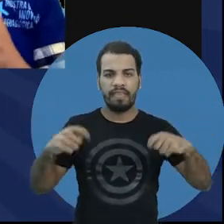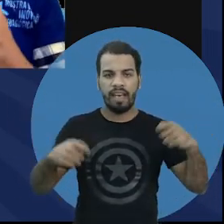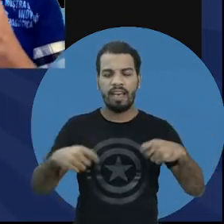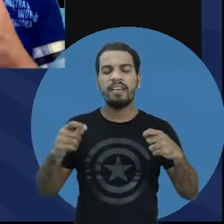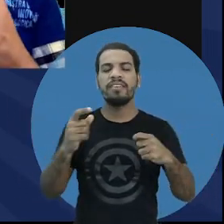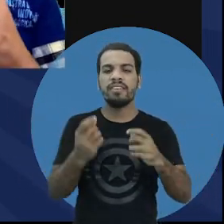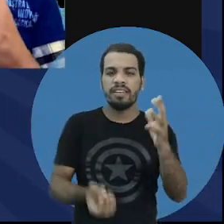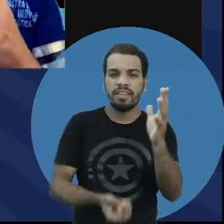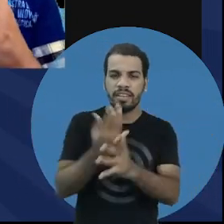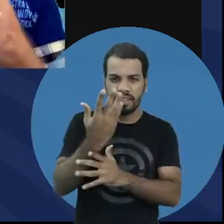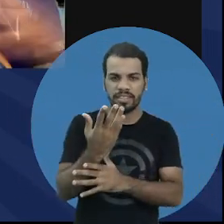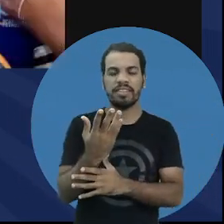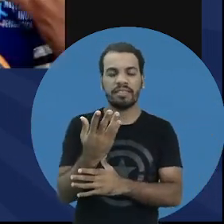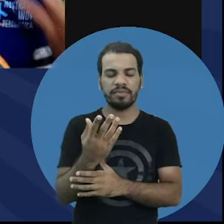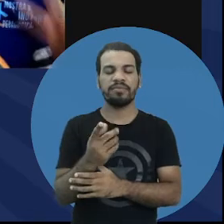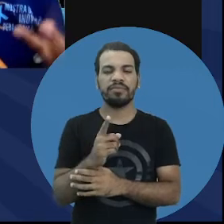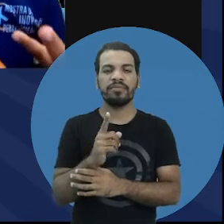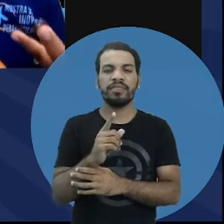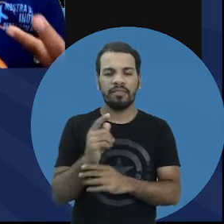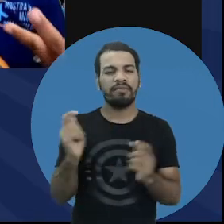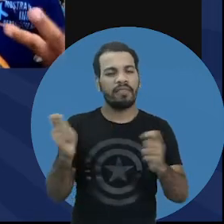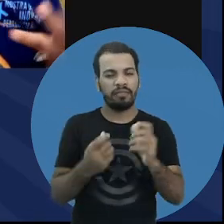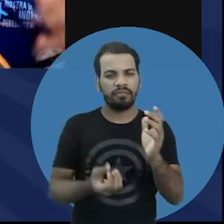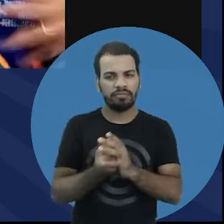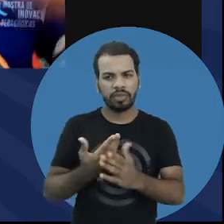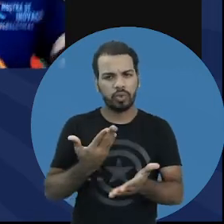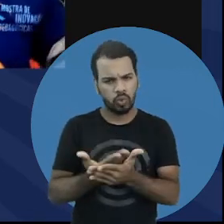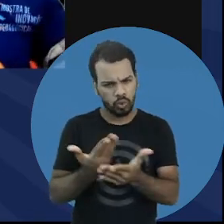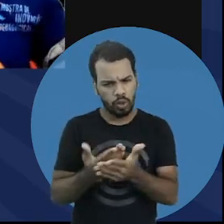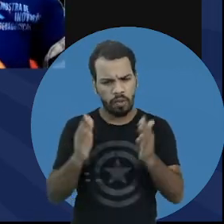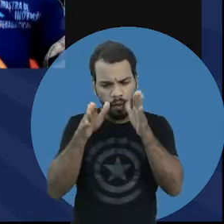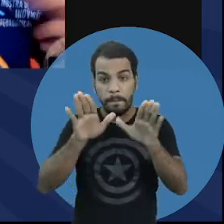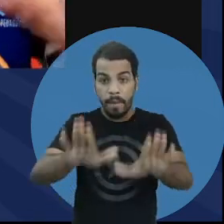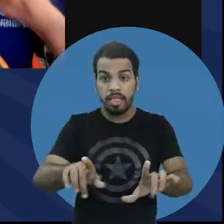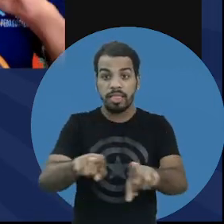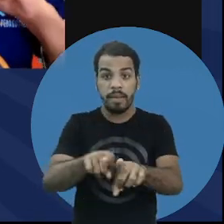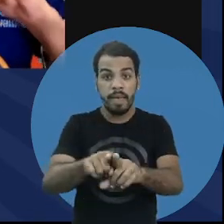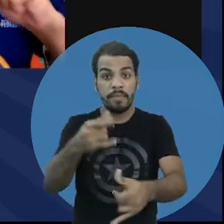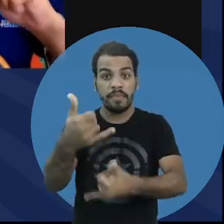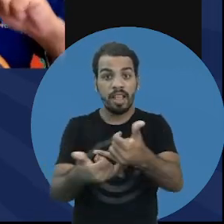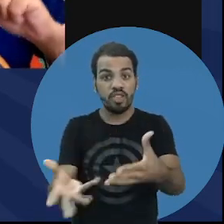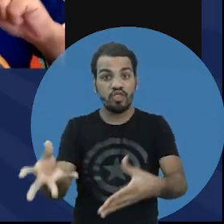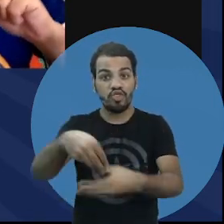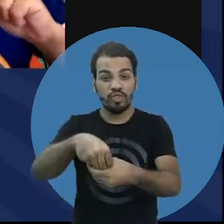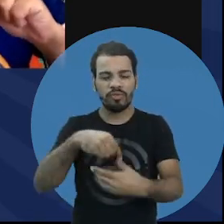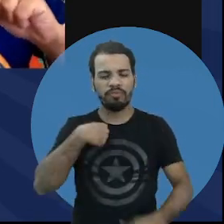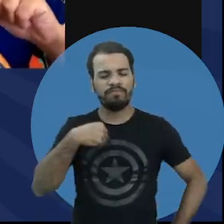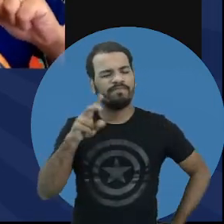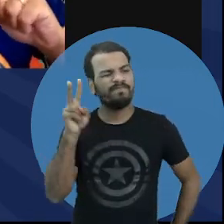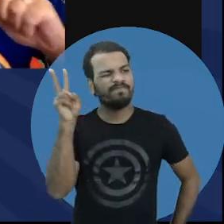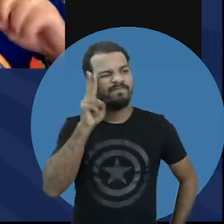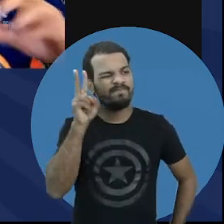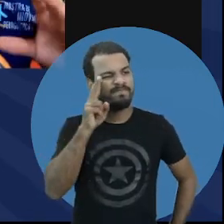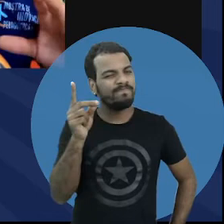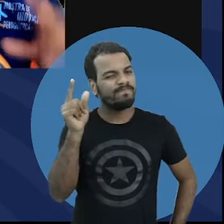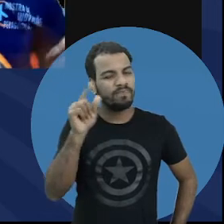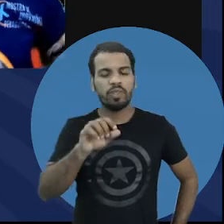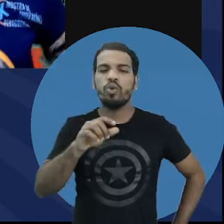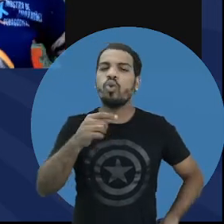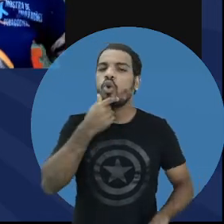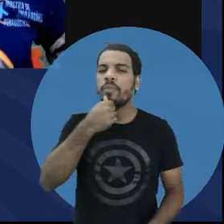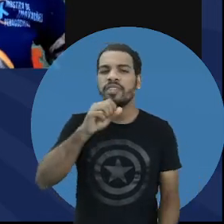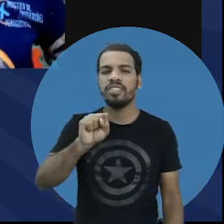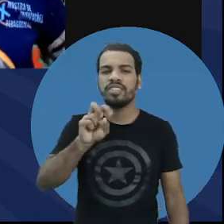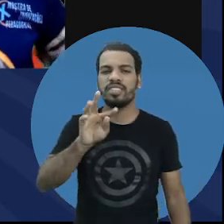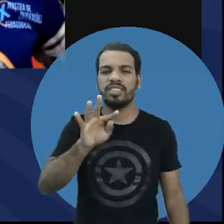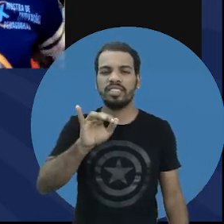lado a ideia da brincadeira, do lúdico. E isso me faz lembrar uma fala do Steve Jobs, que